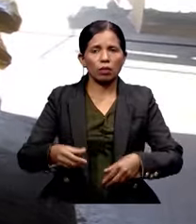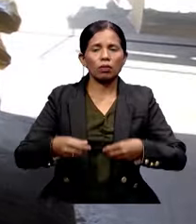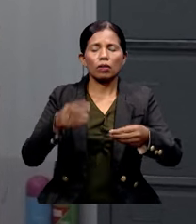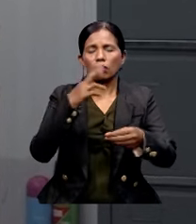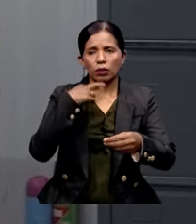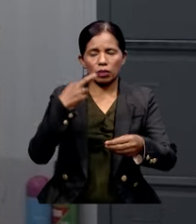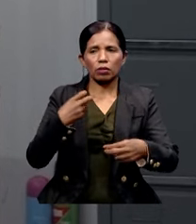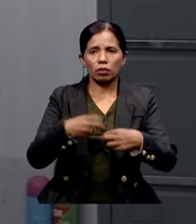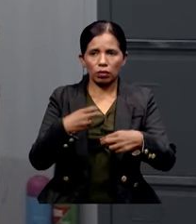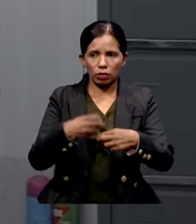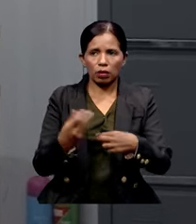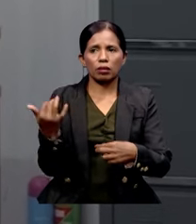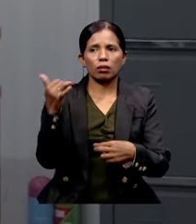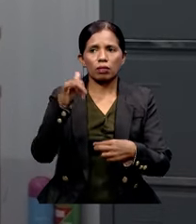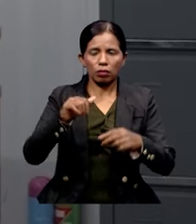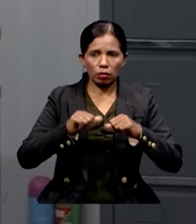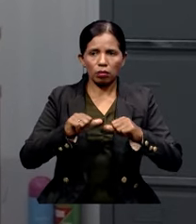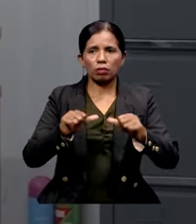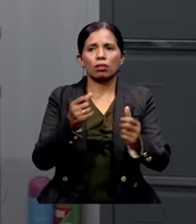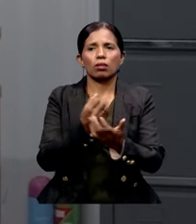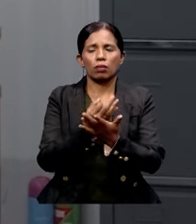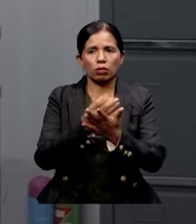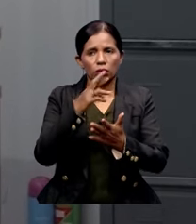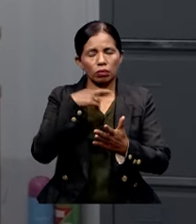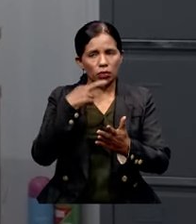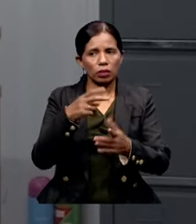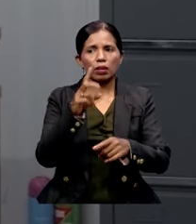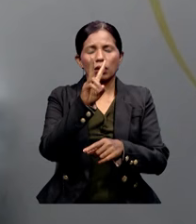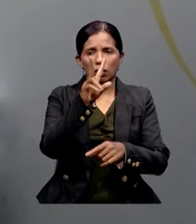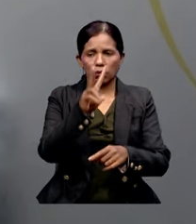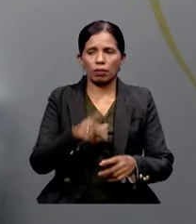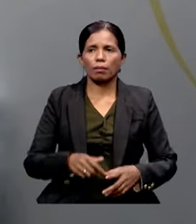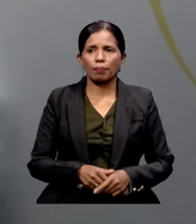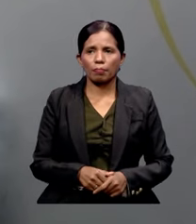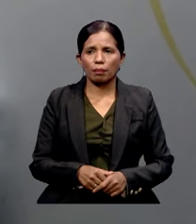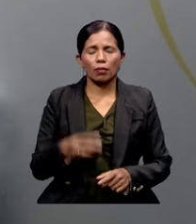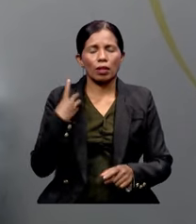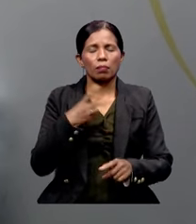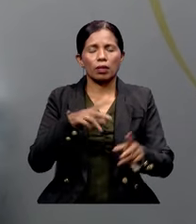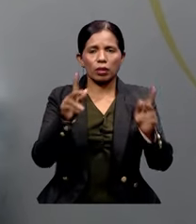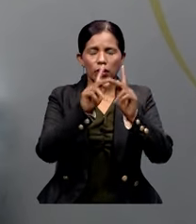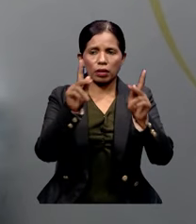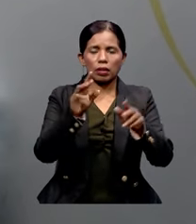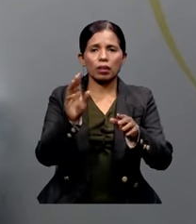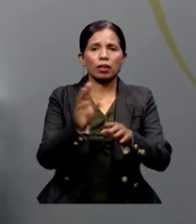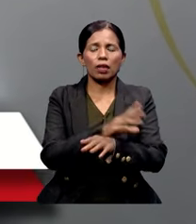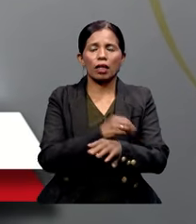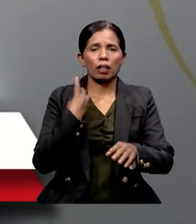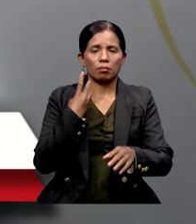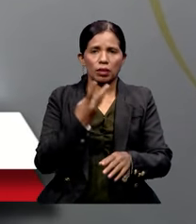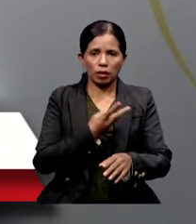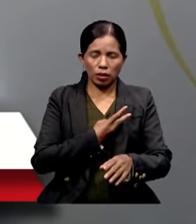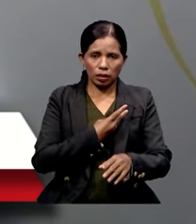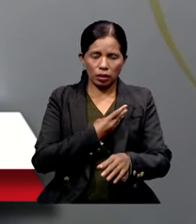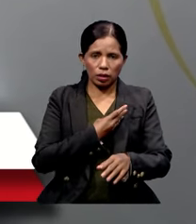se prejudica mos, continuação subsídio fos e a fase da rua. Empresa loja Creative Furac, atu confirma de que a usiam